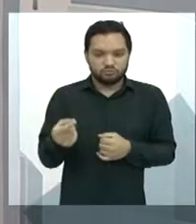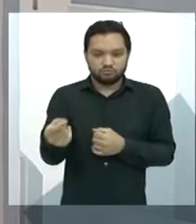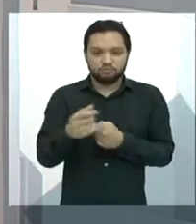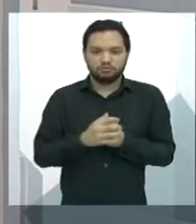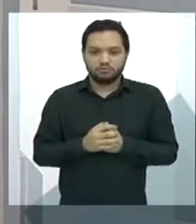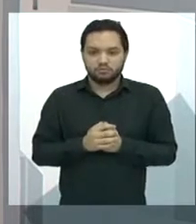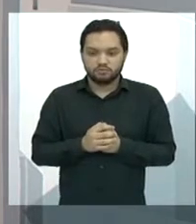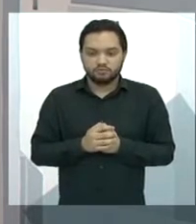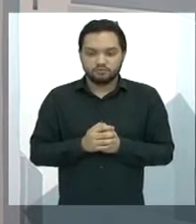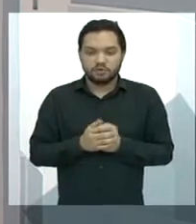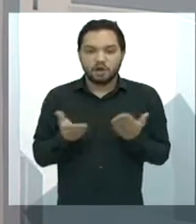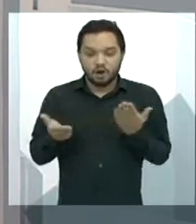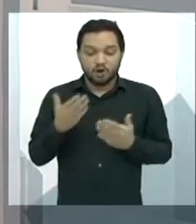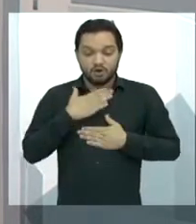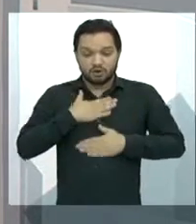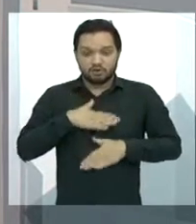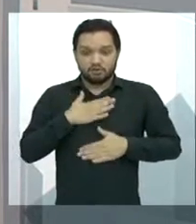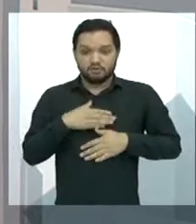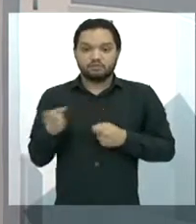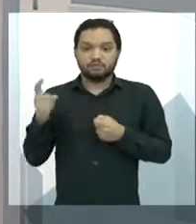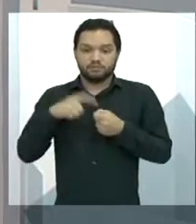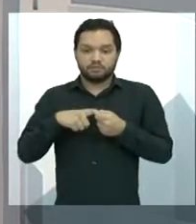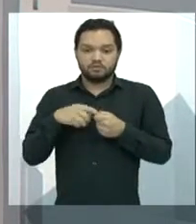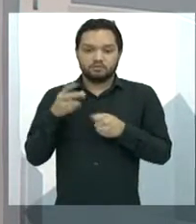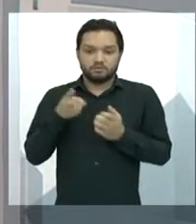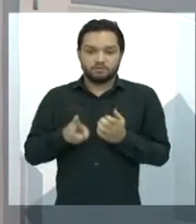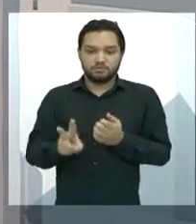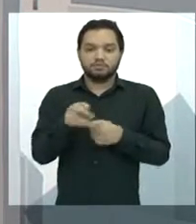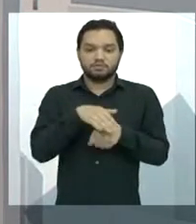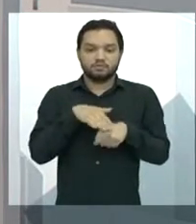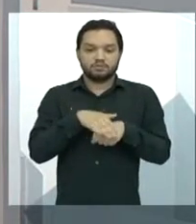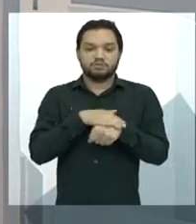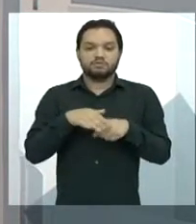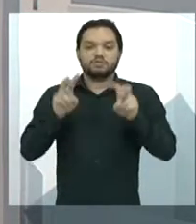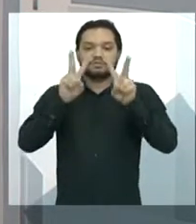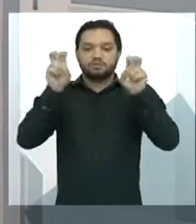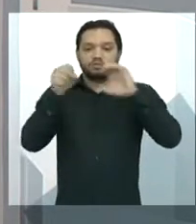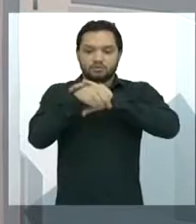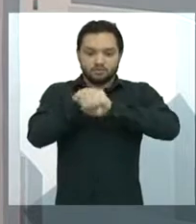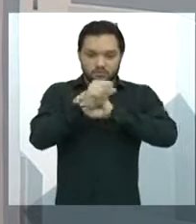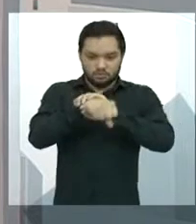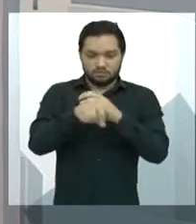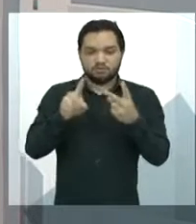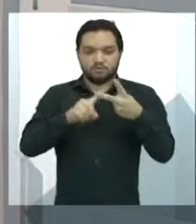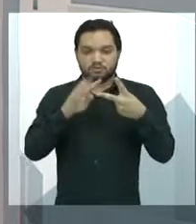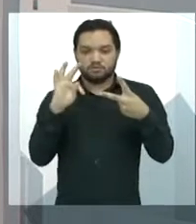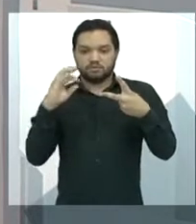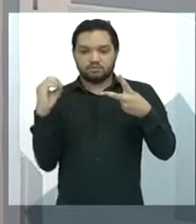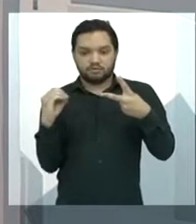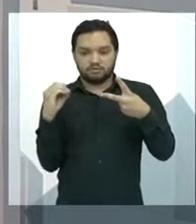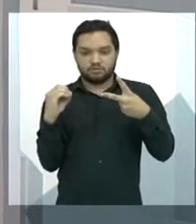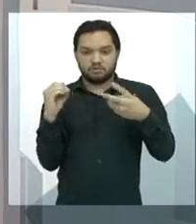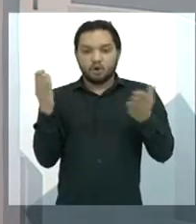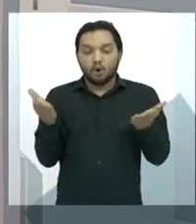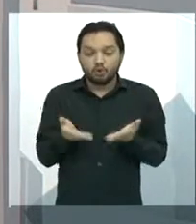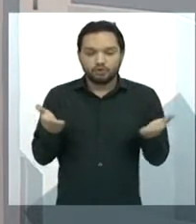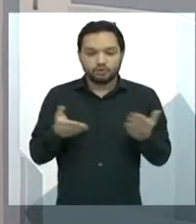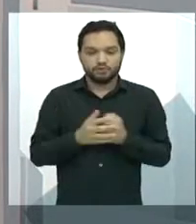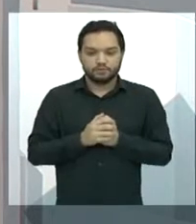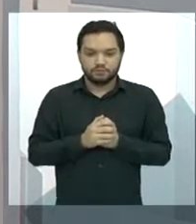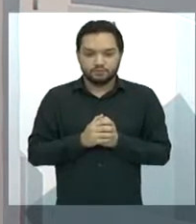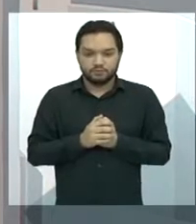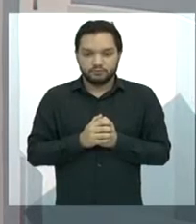Doutor Ricardo, vamos fazer um breve intervalo e na volta, então, vamos falar da fisioterapia e da terapia ocupacional na atualidade.